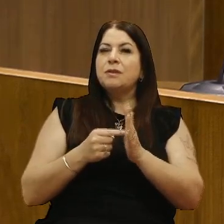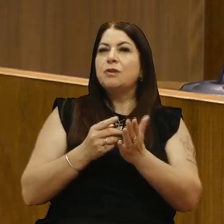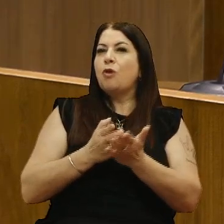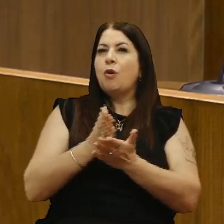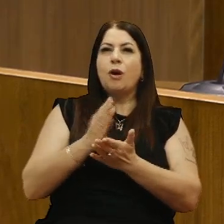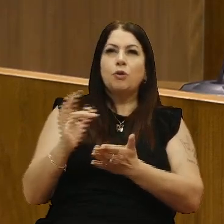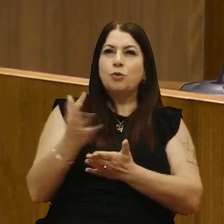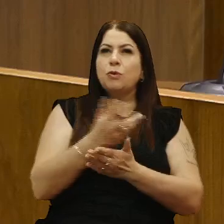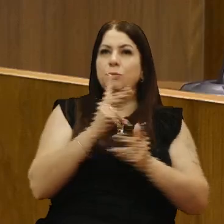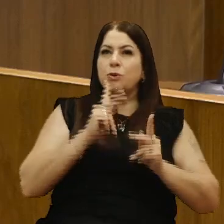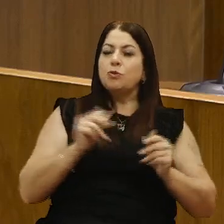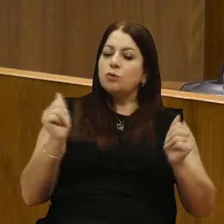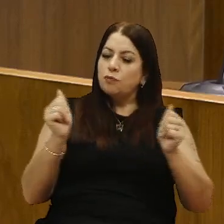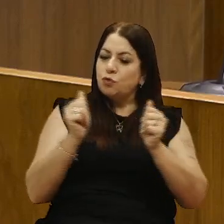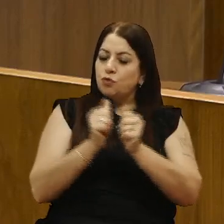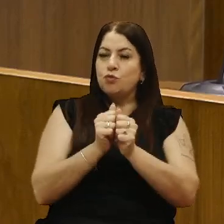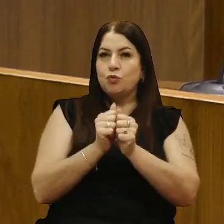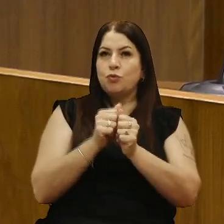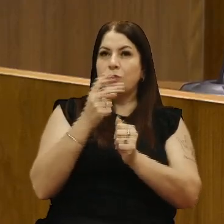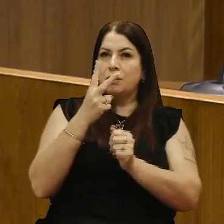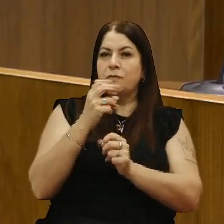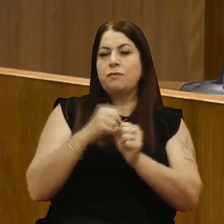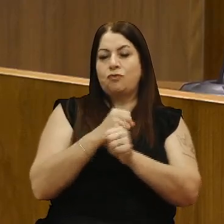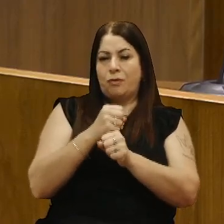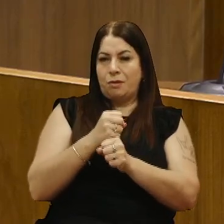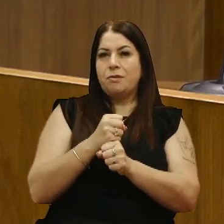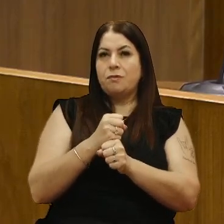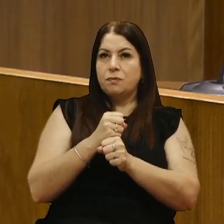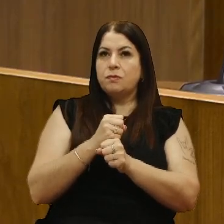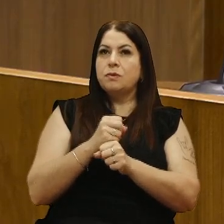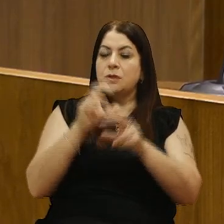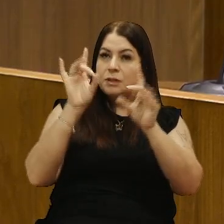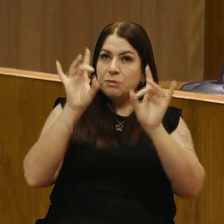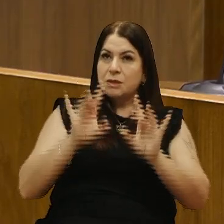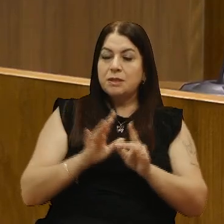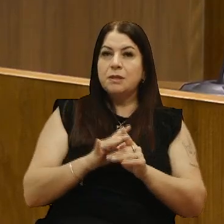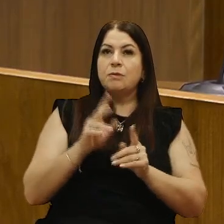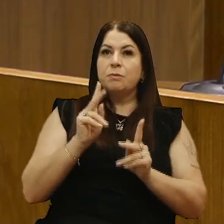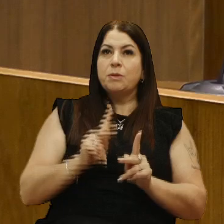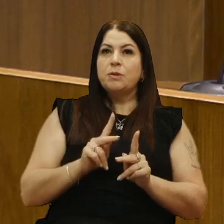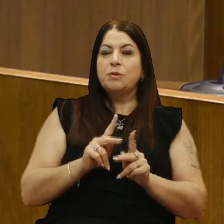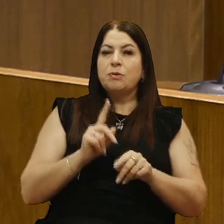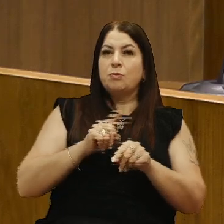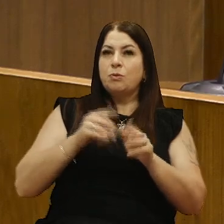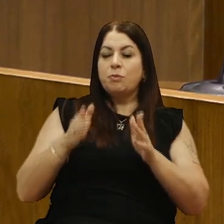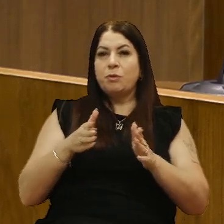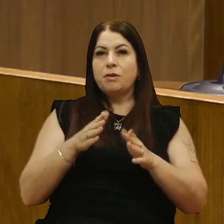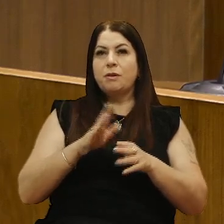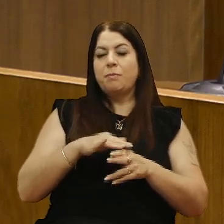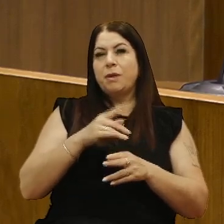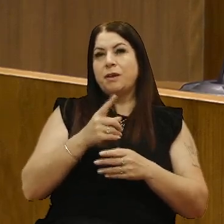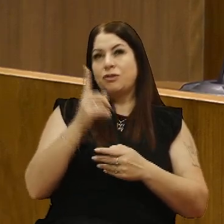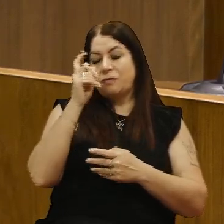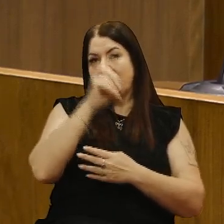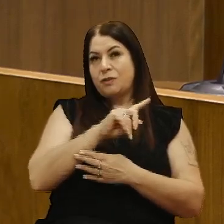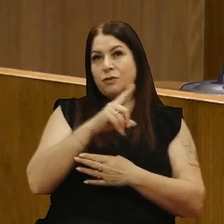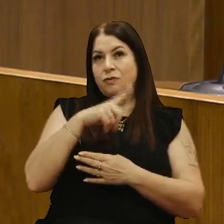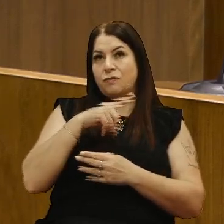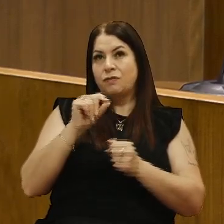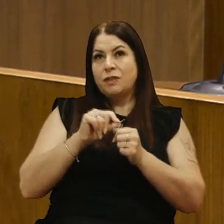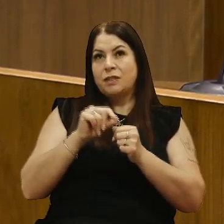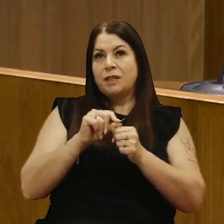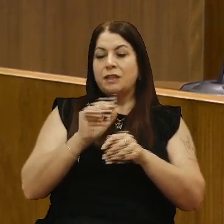que estiveram ao nosso lado nesses 20 anos e especialmente aqueles que, no momento mais crítico, fizeram